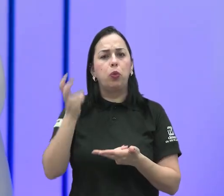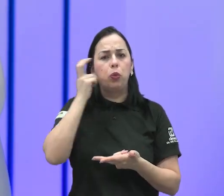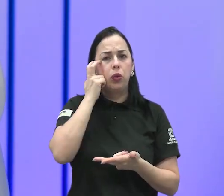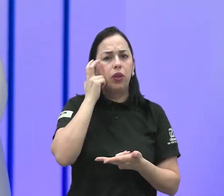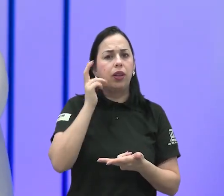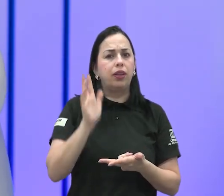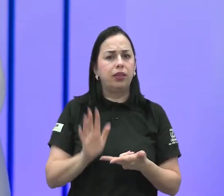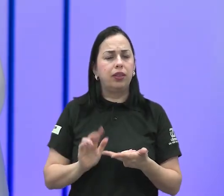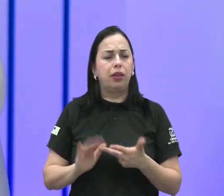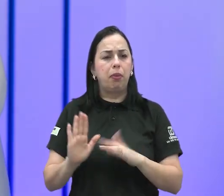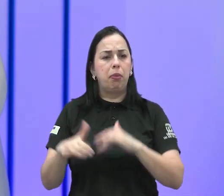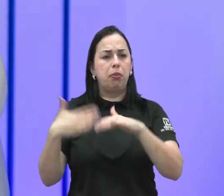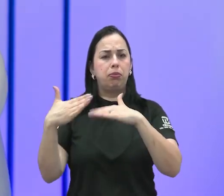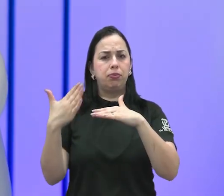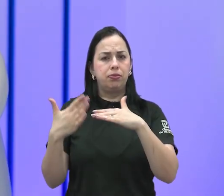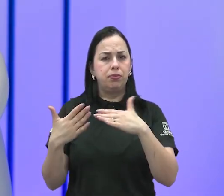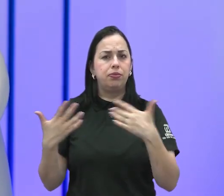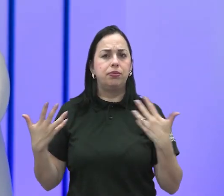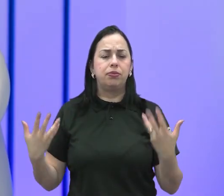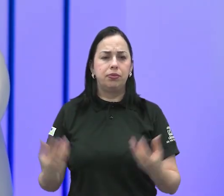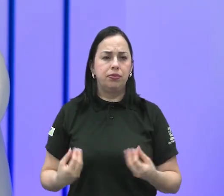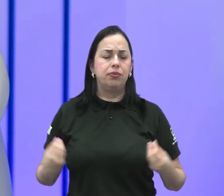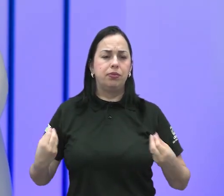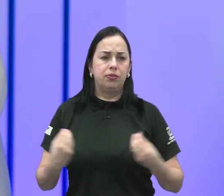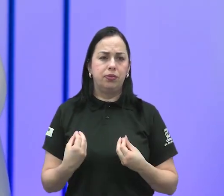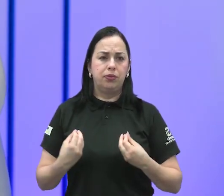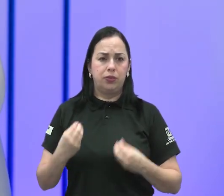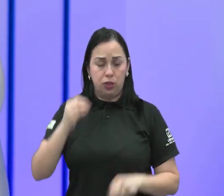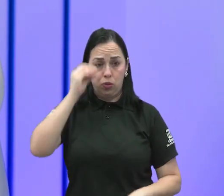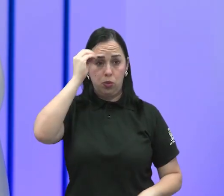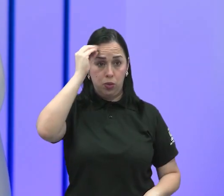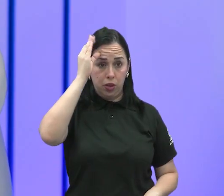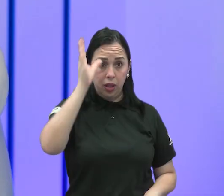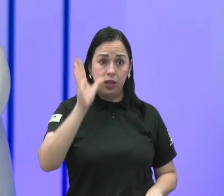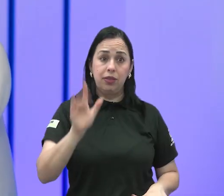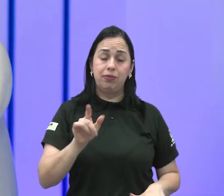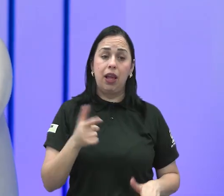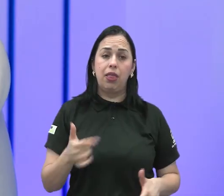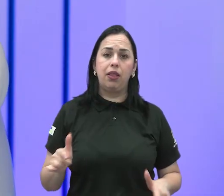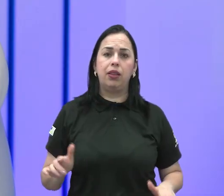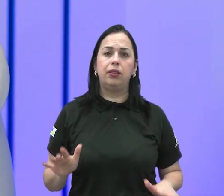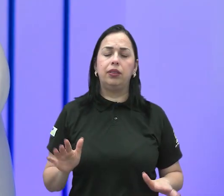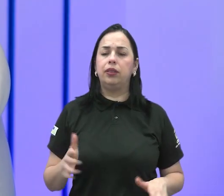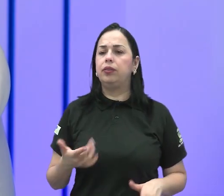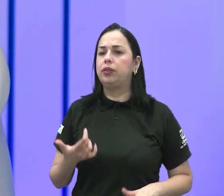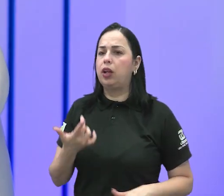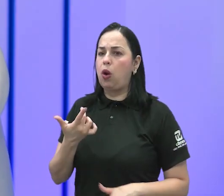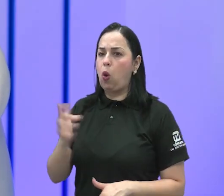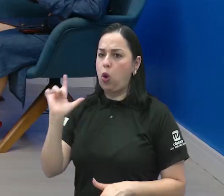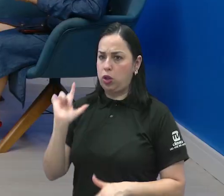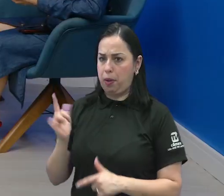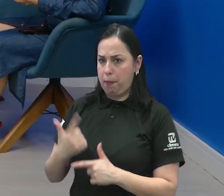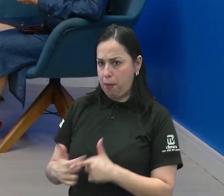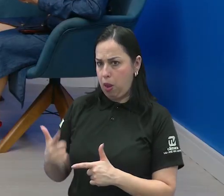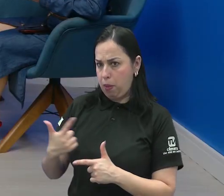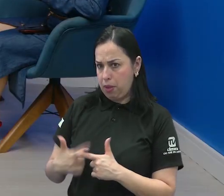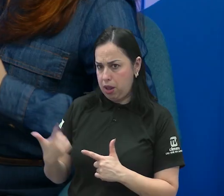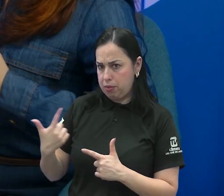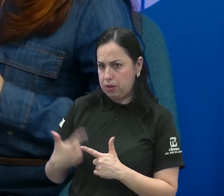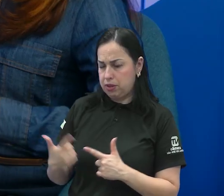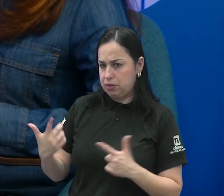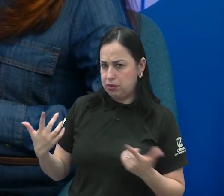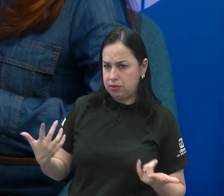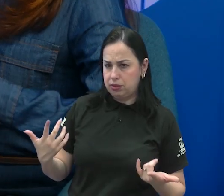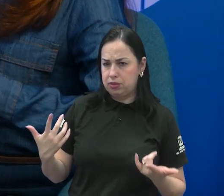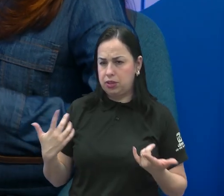cultural, né? Desenvolvimento de conhecimento mesmo. Tem um outro problema que a gente, vez